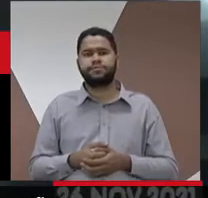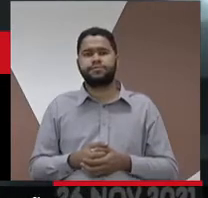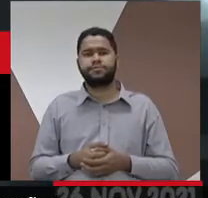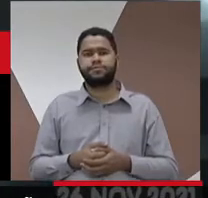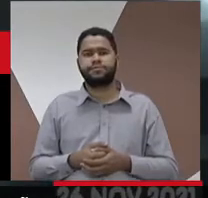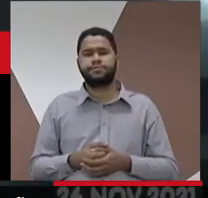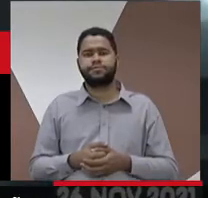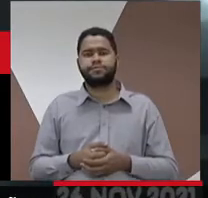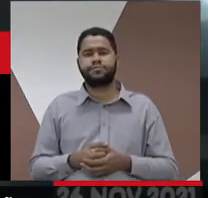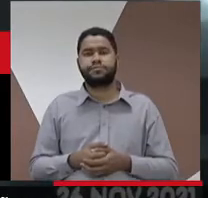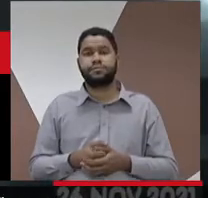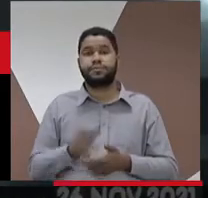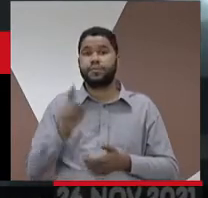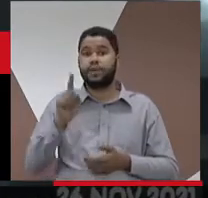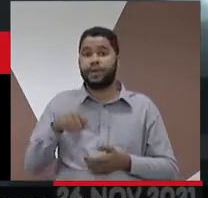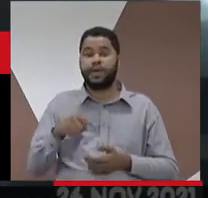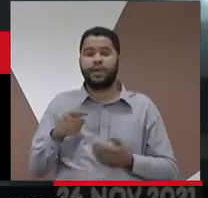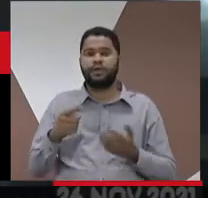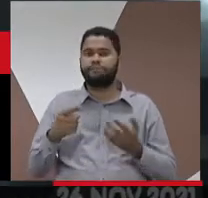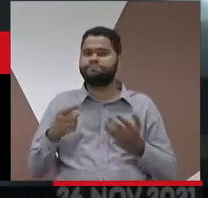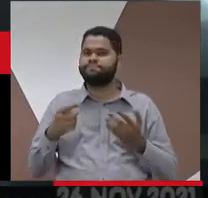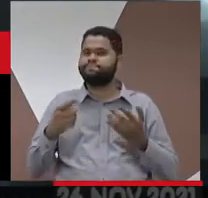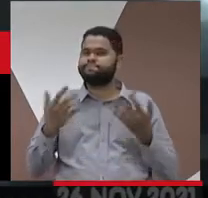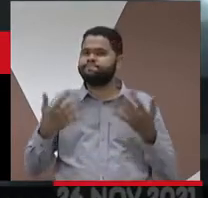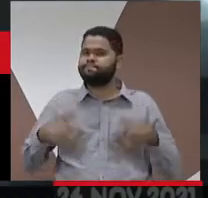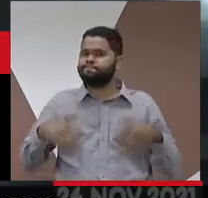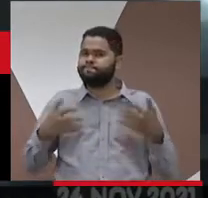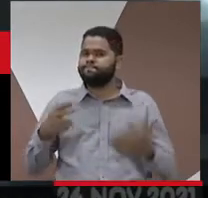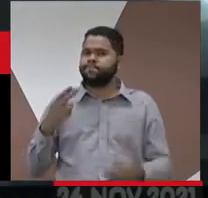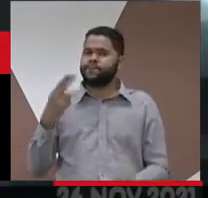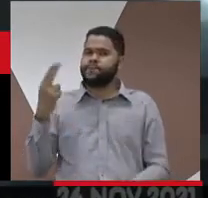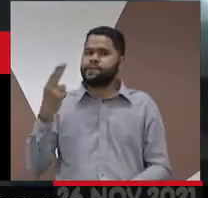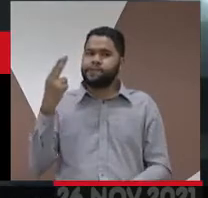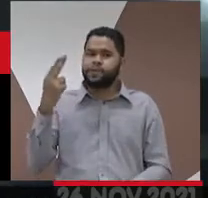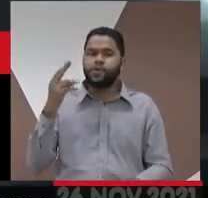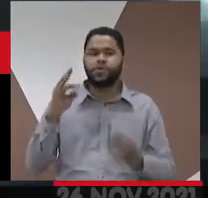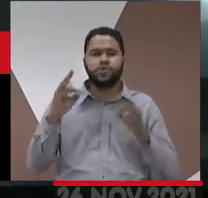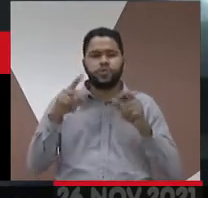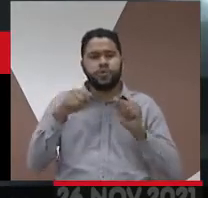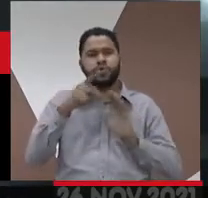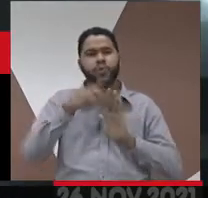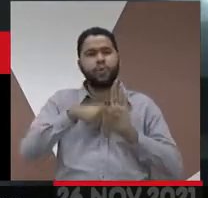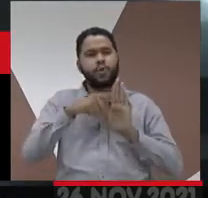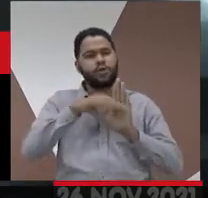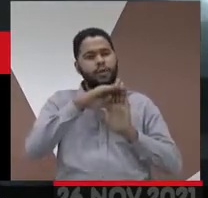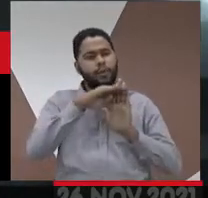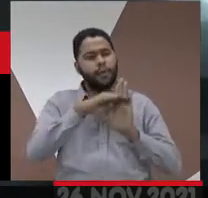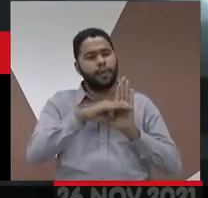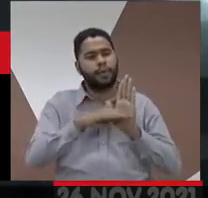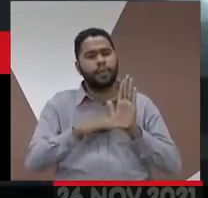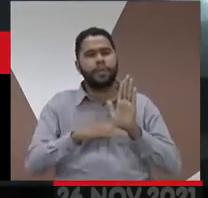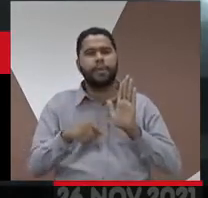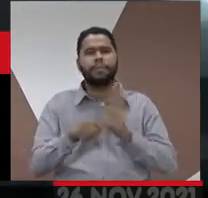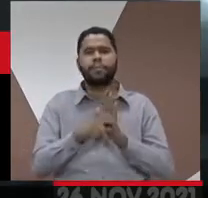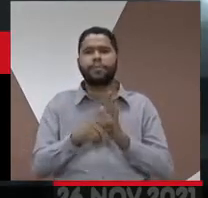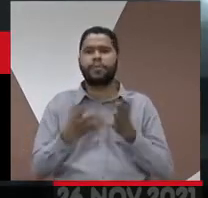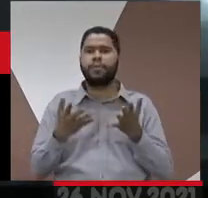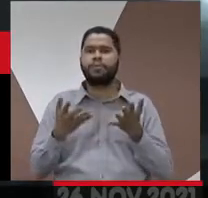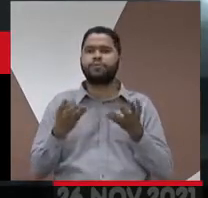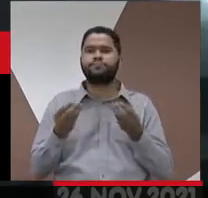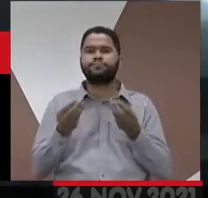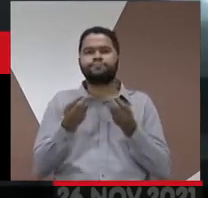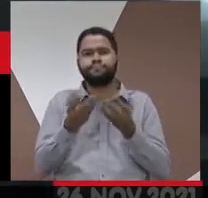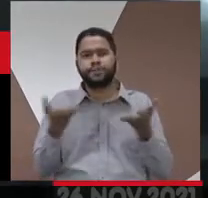isso é muito alarmante, porque todo o projeto foi feito para inviabilizar